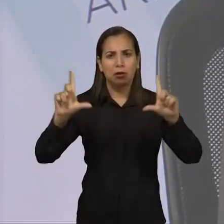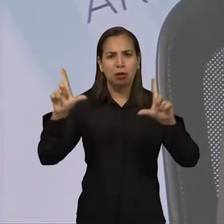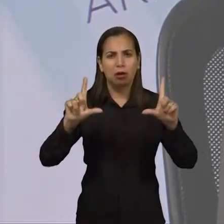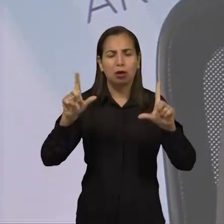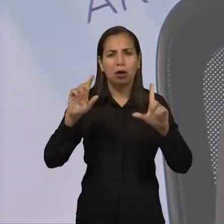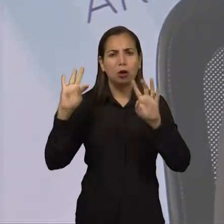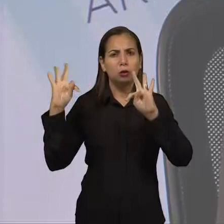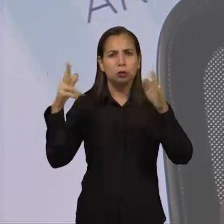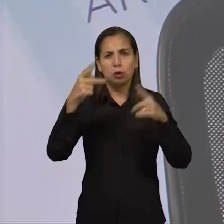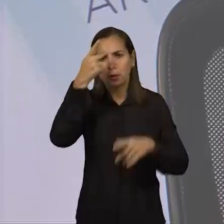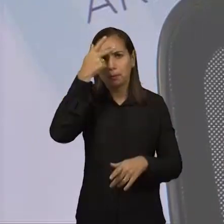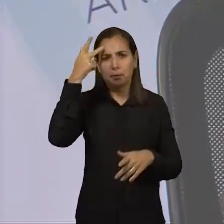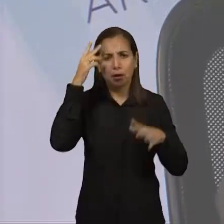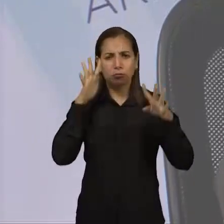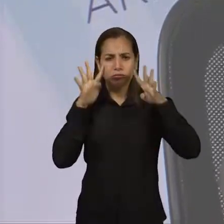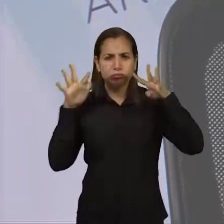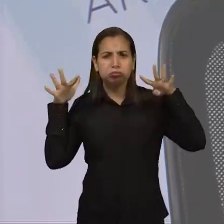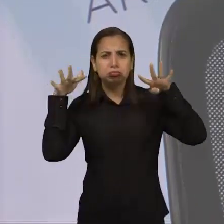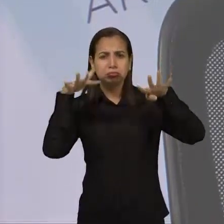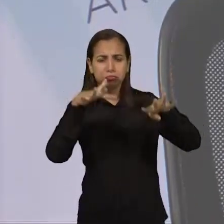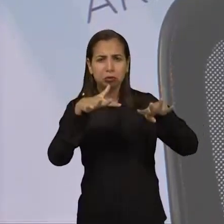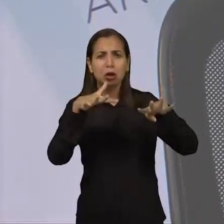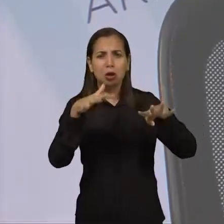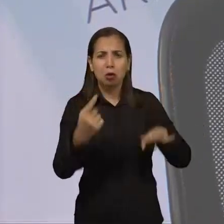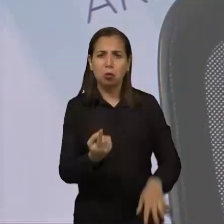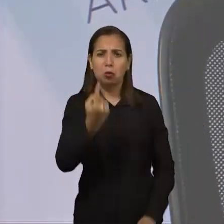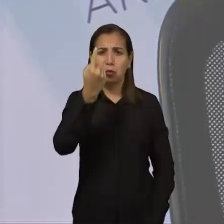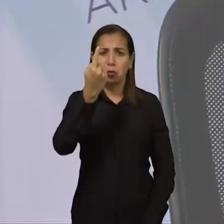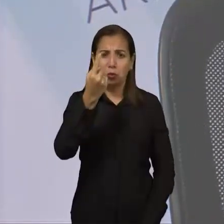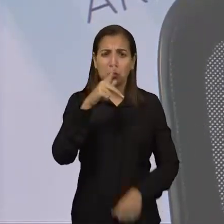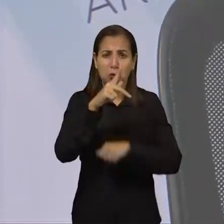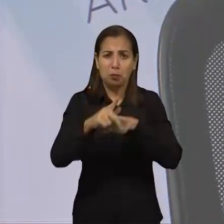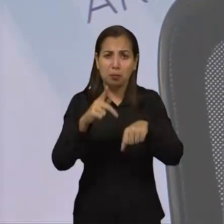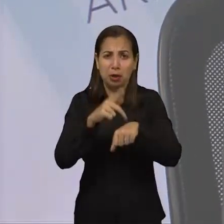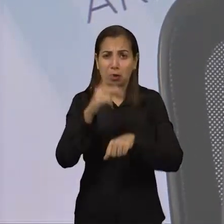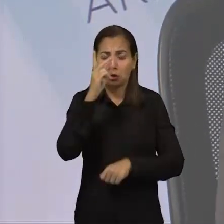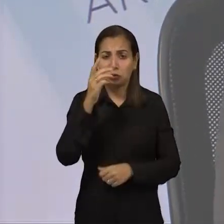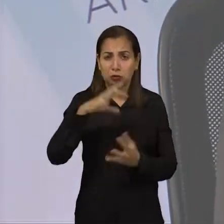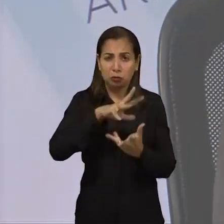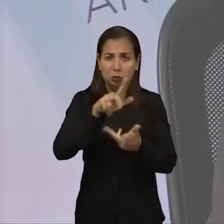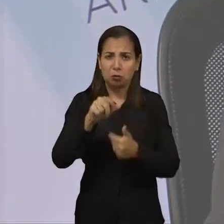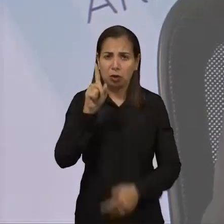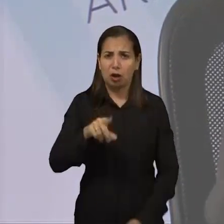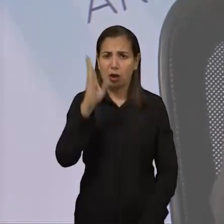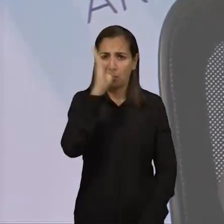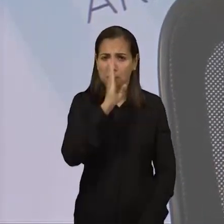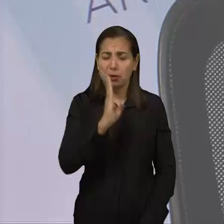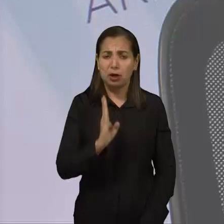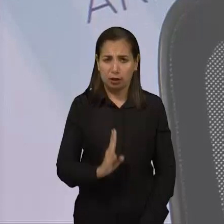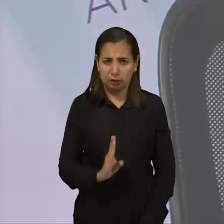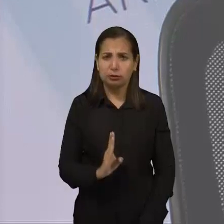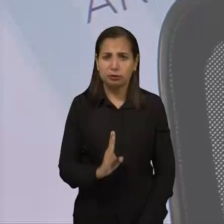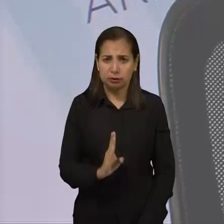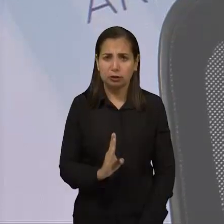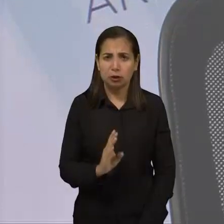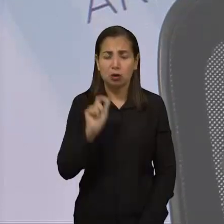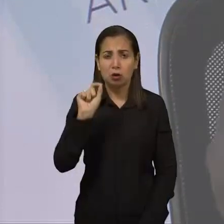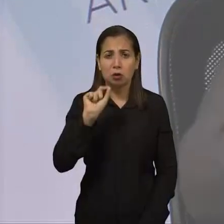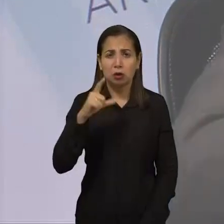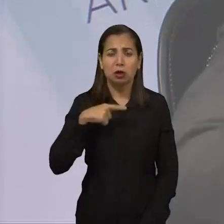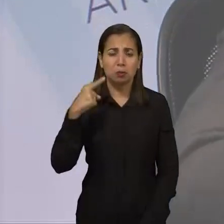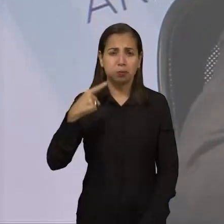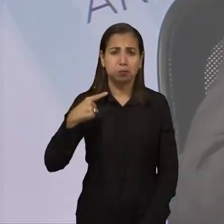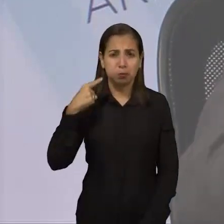julgamento de uma constitucional, o único país do mundo que permite é o Brasil, a Corte Suprema, os advogados sustentam,